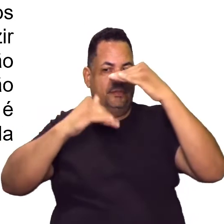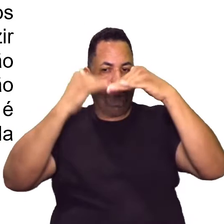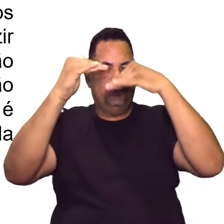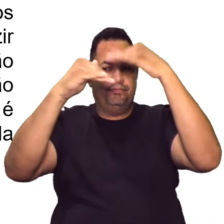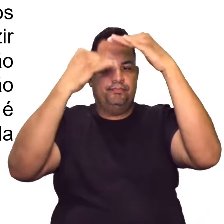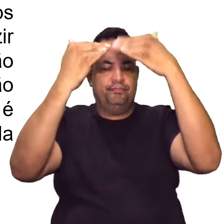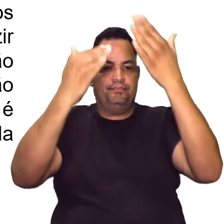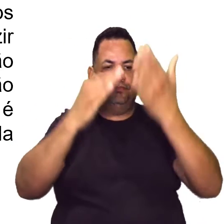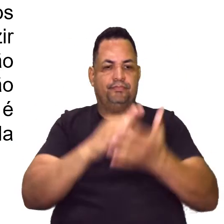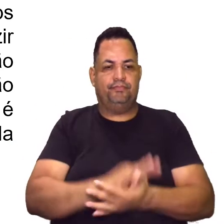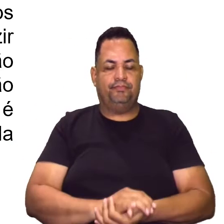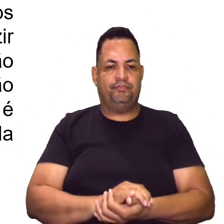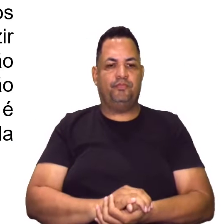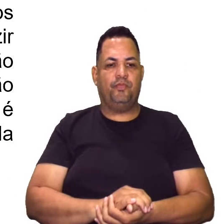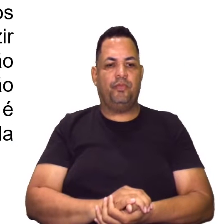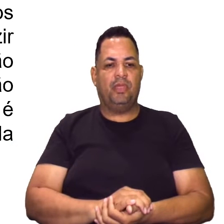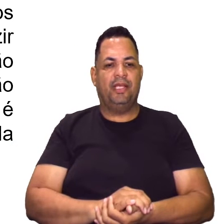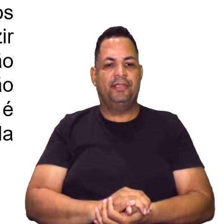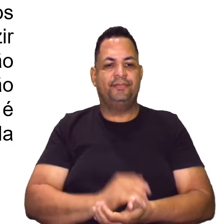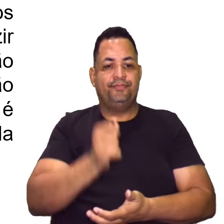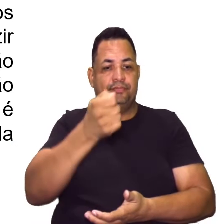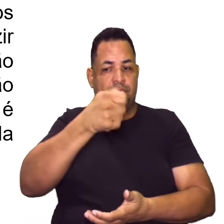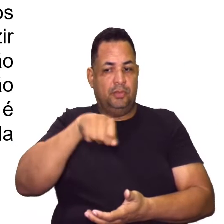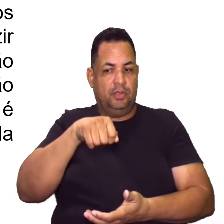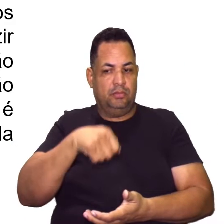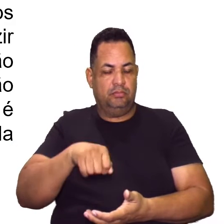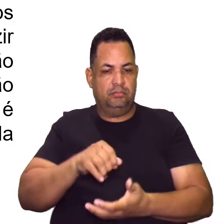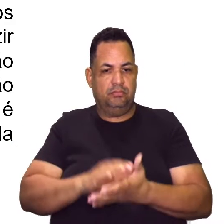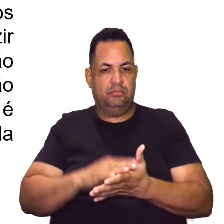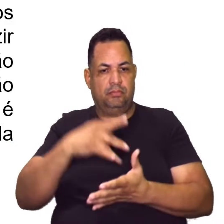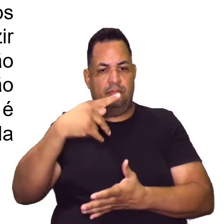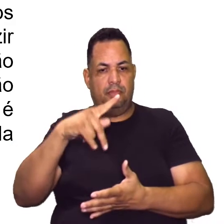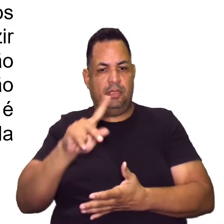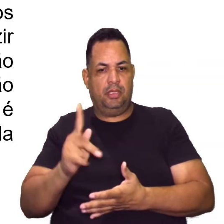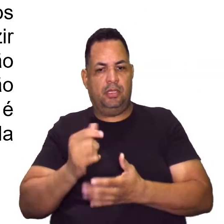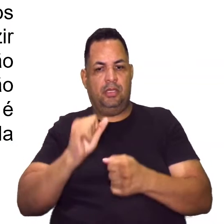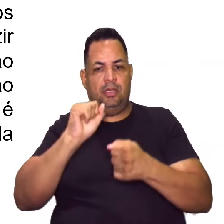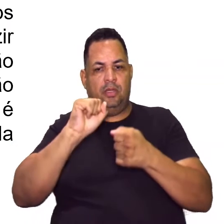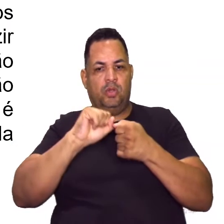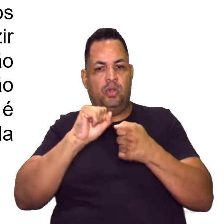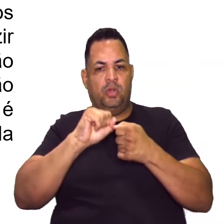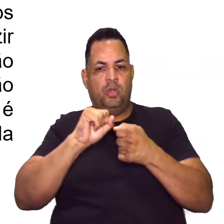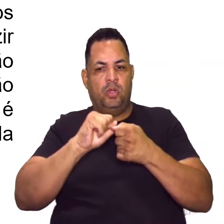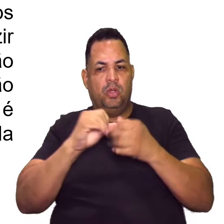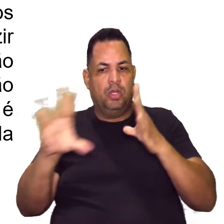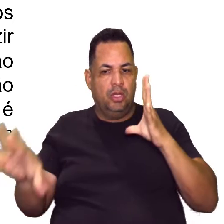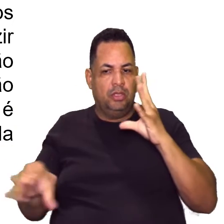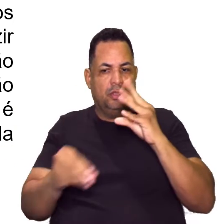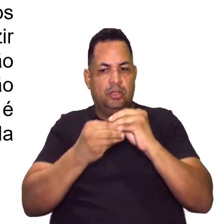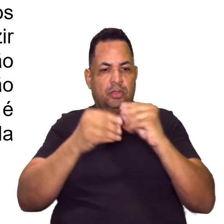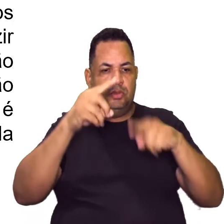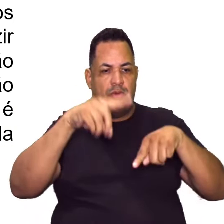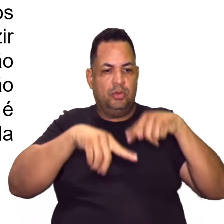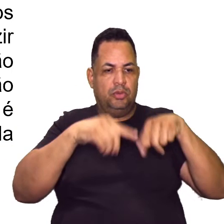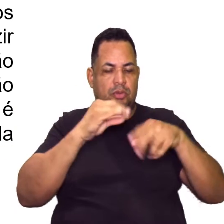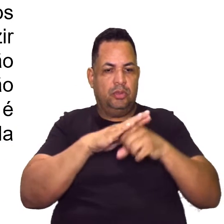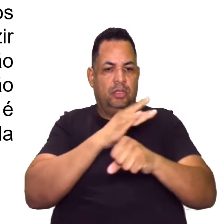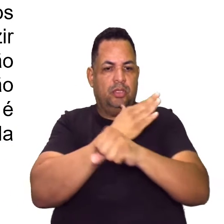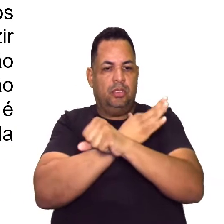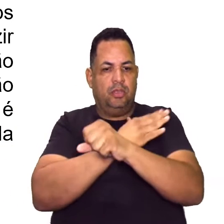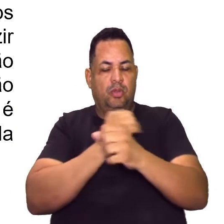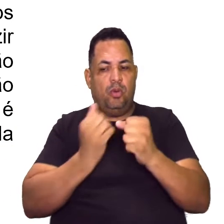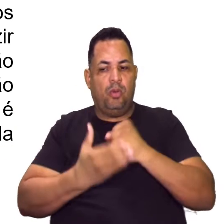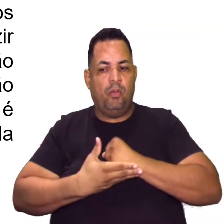seu desenvolvimento. As correções de pH são feitas pela adição de compostos ácidos